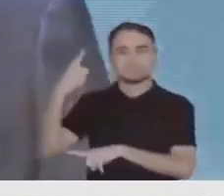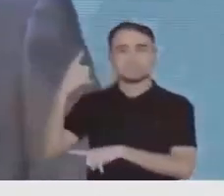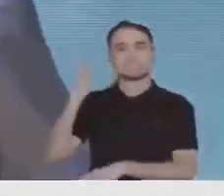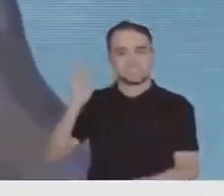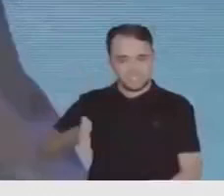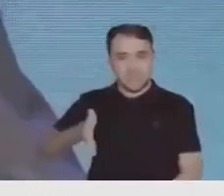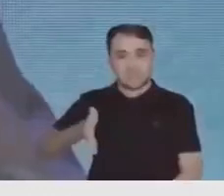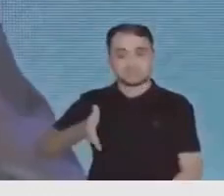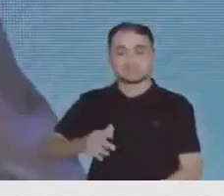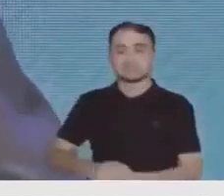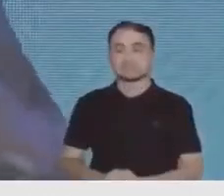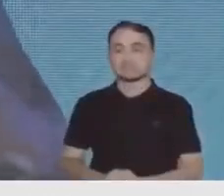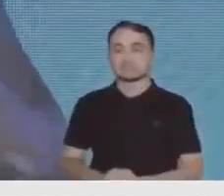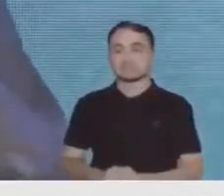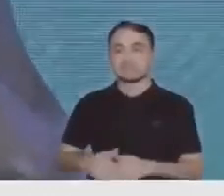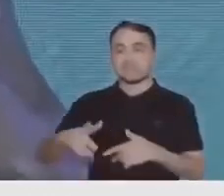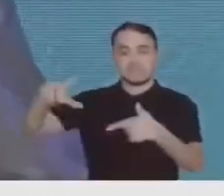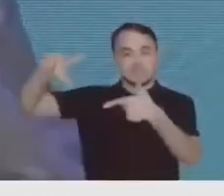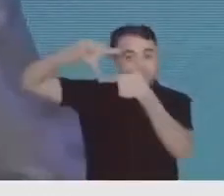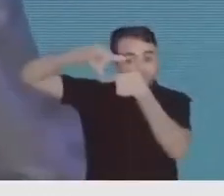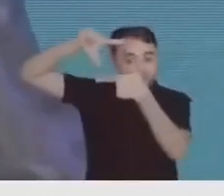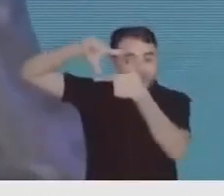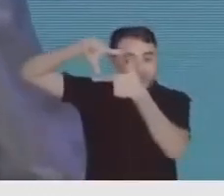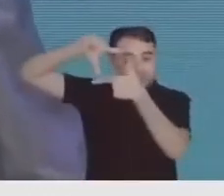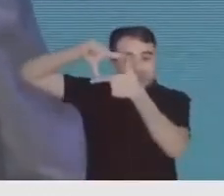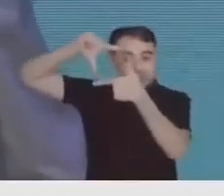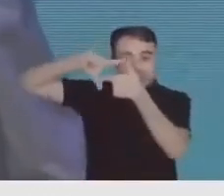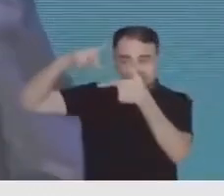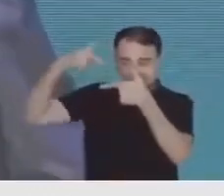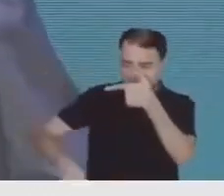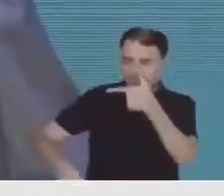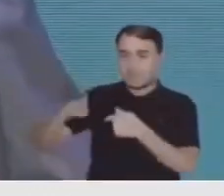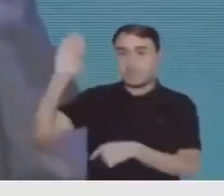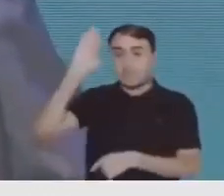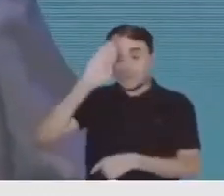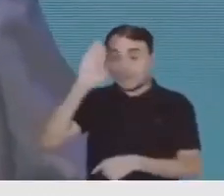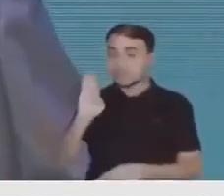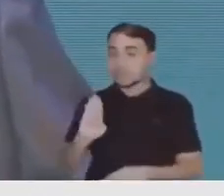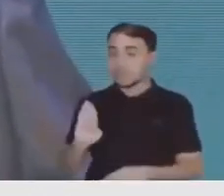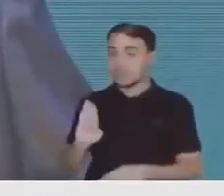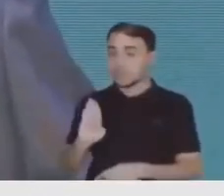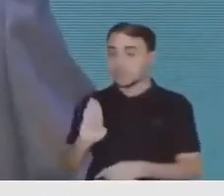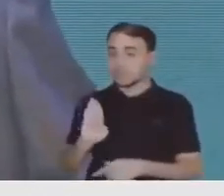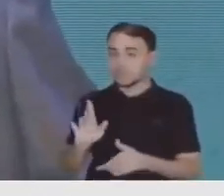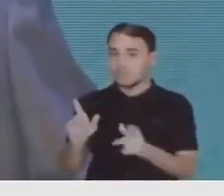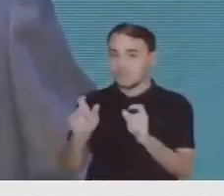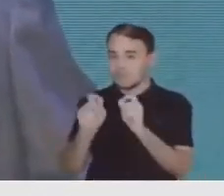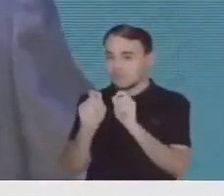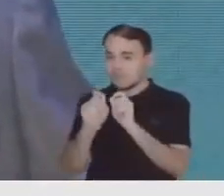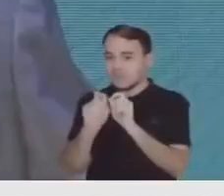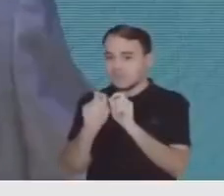obrigados a dar um golpe e derrubar a primeira mulher Eleita presidente do Brasil